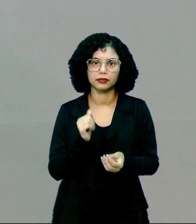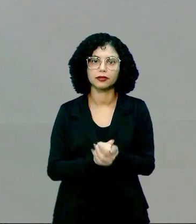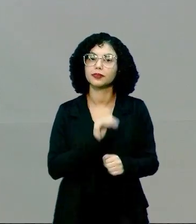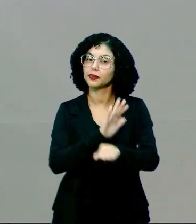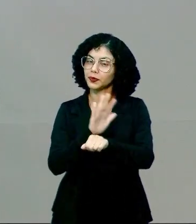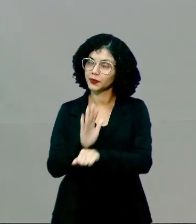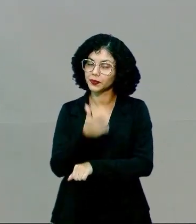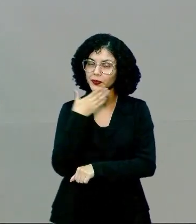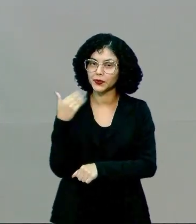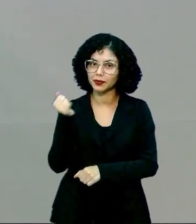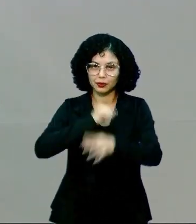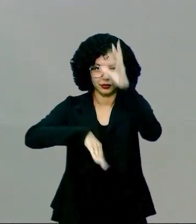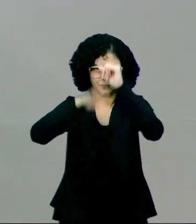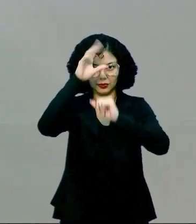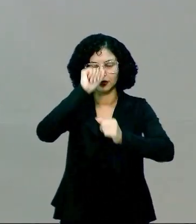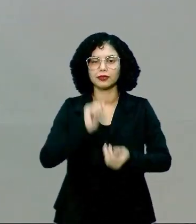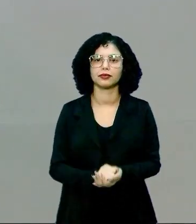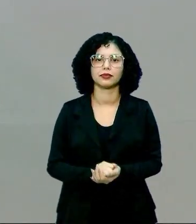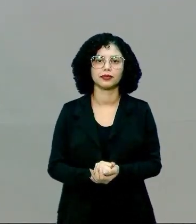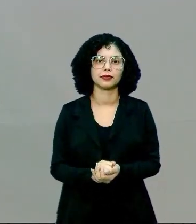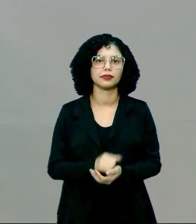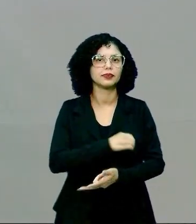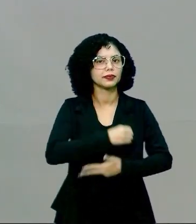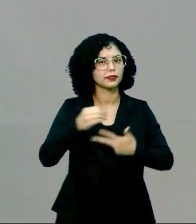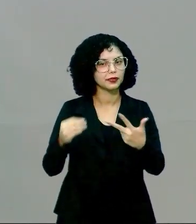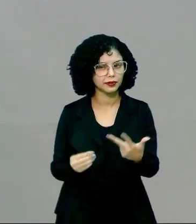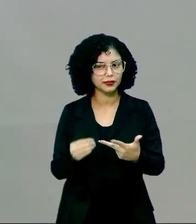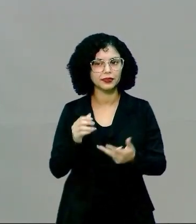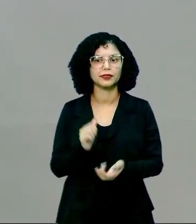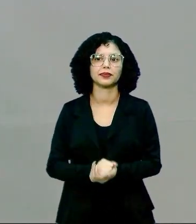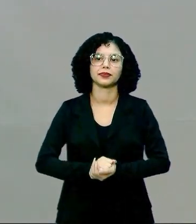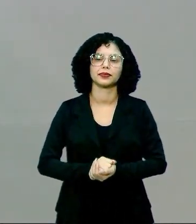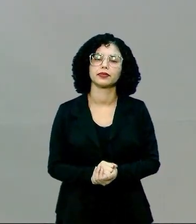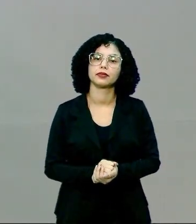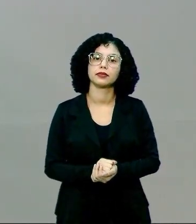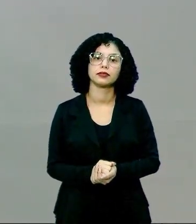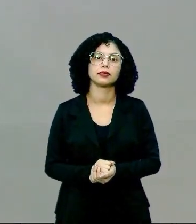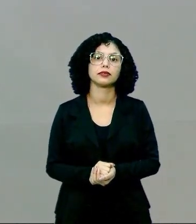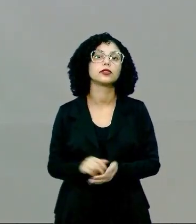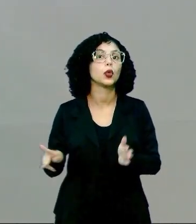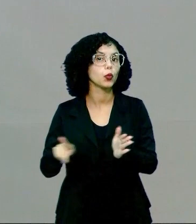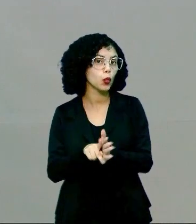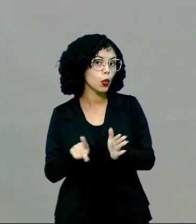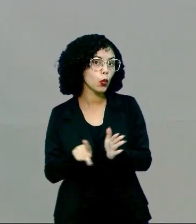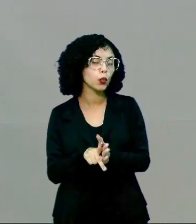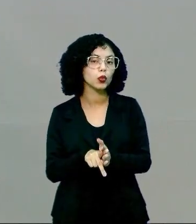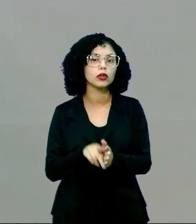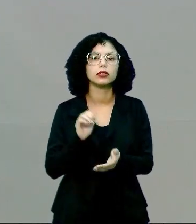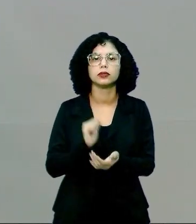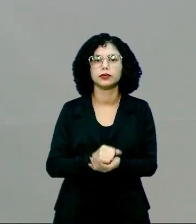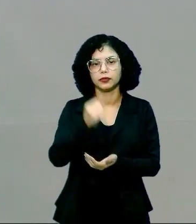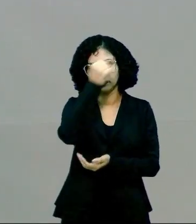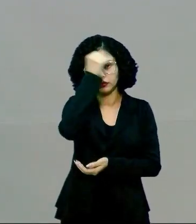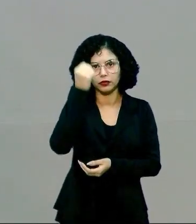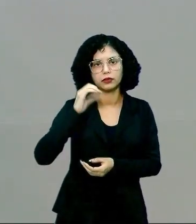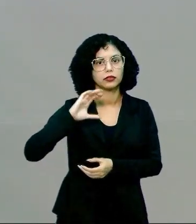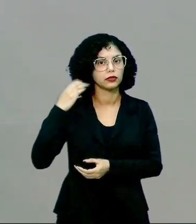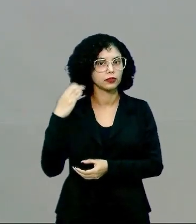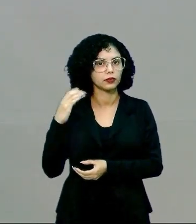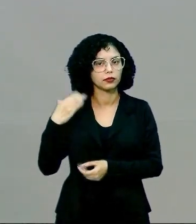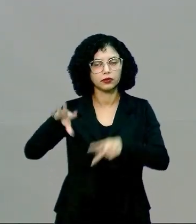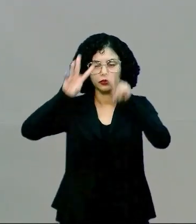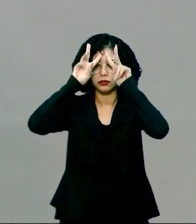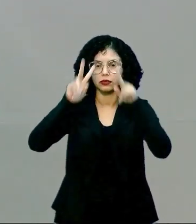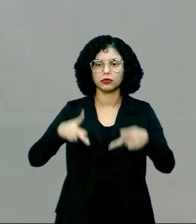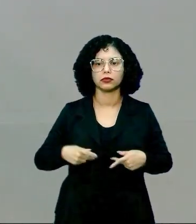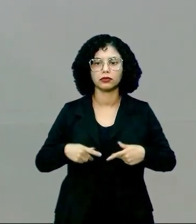seu aprendizado para o Exame Nacional do Ensino Médio, exatamente no componente de Ciências